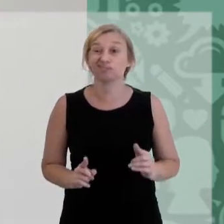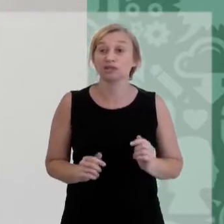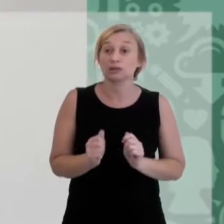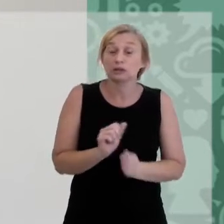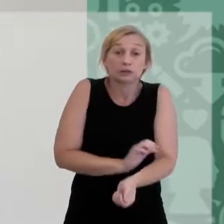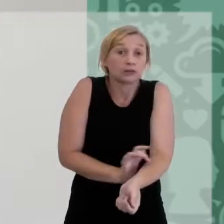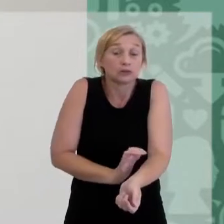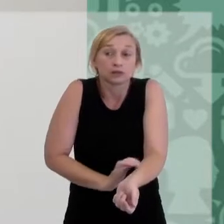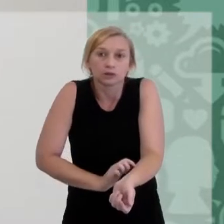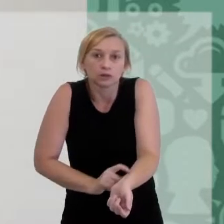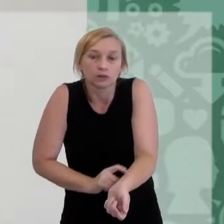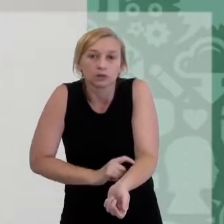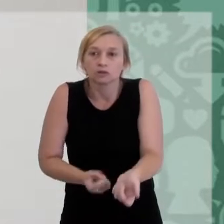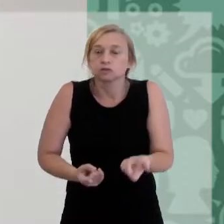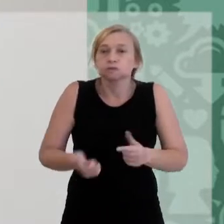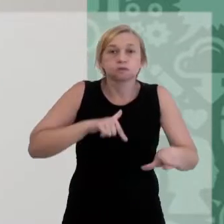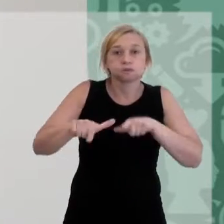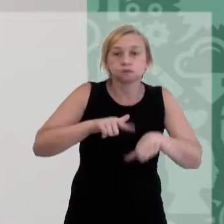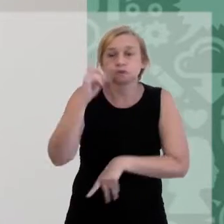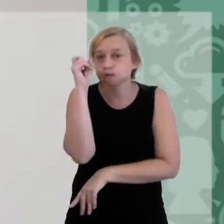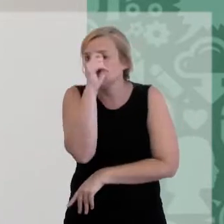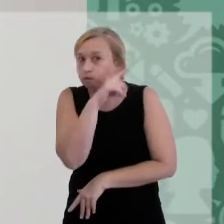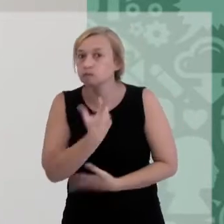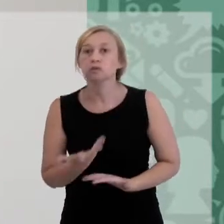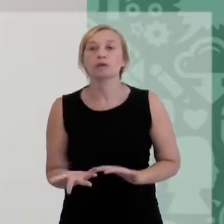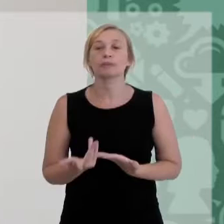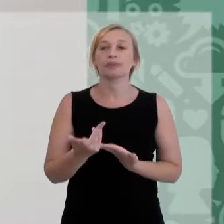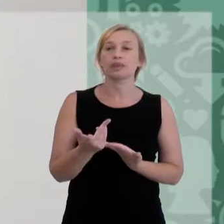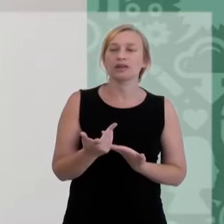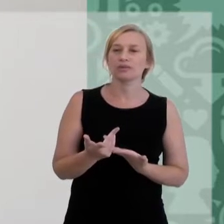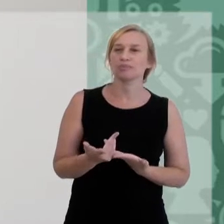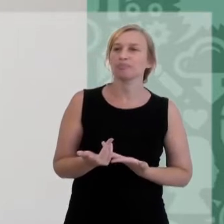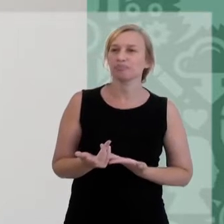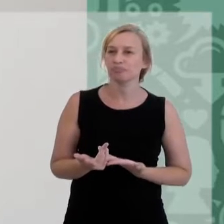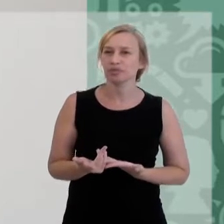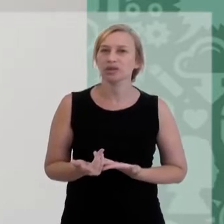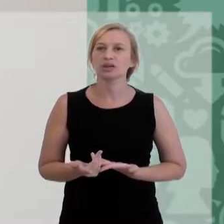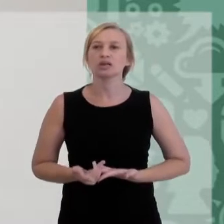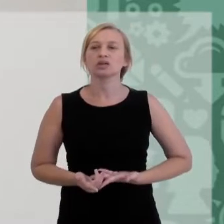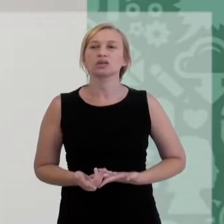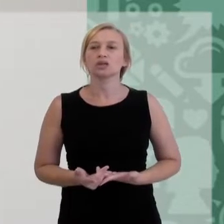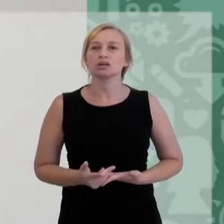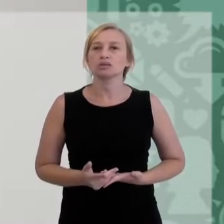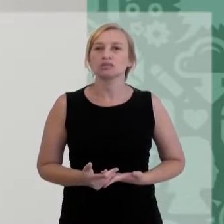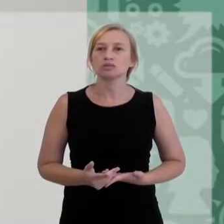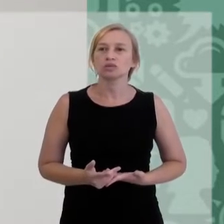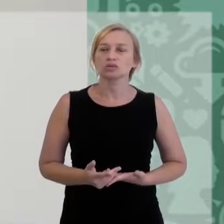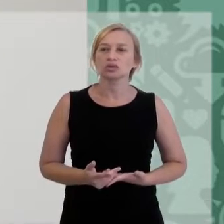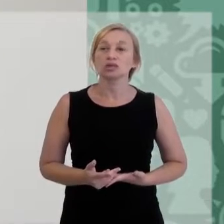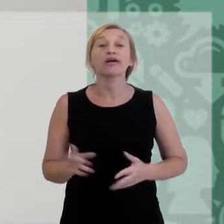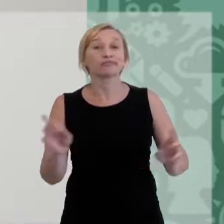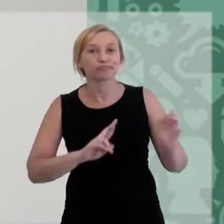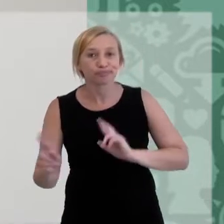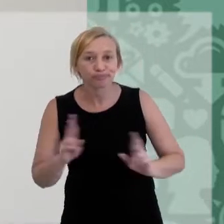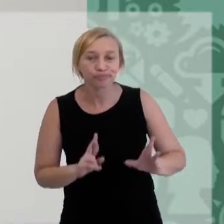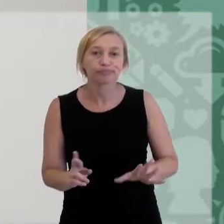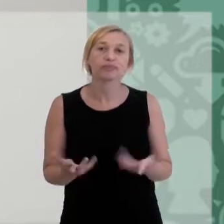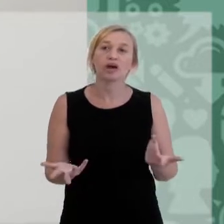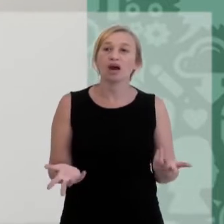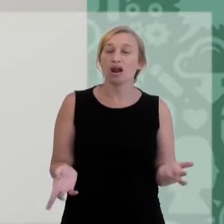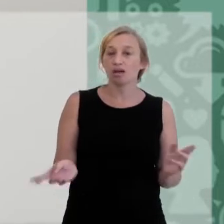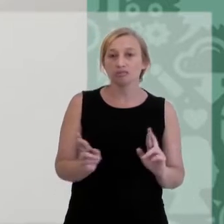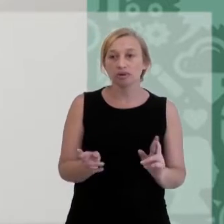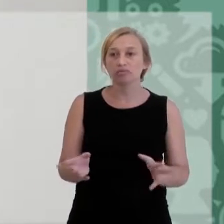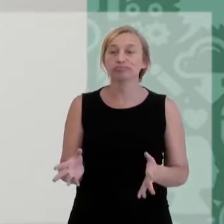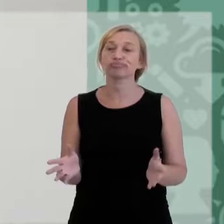acumulado, o trabalho está difícil, a gente tem essa questão do burnout também aparecendo aí, as relações